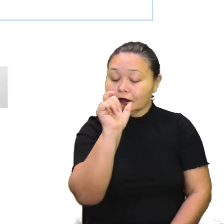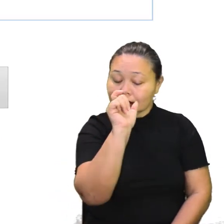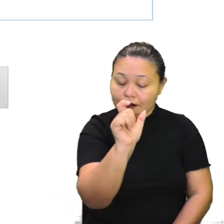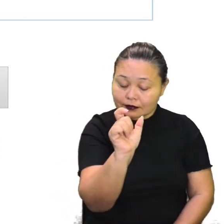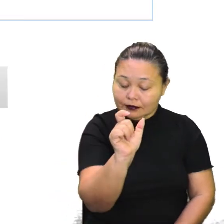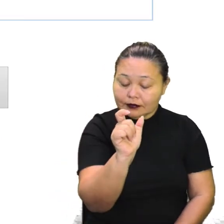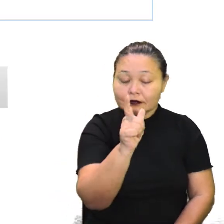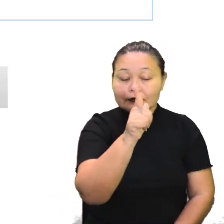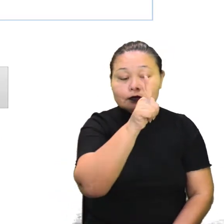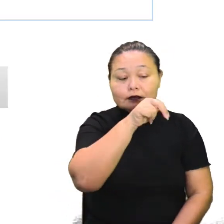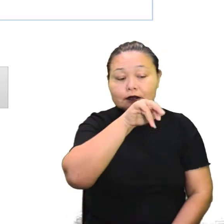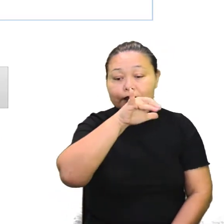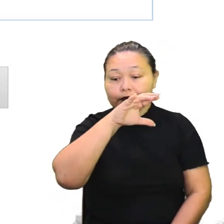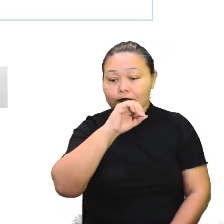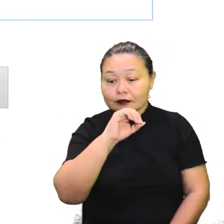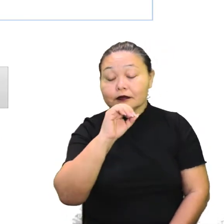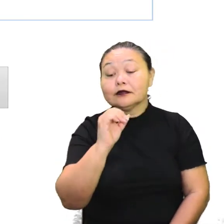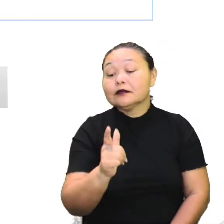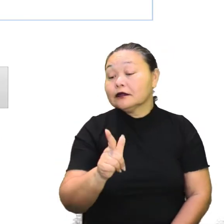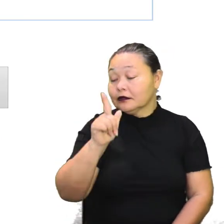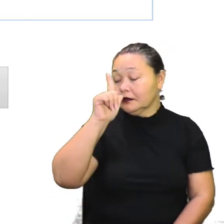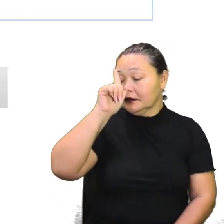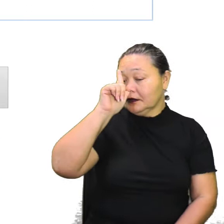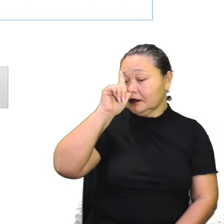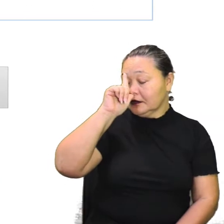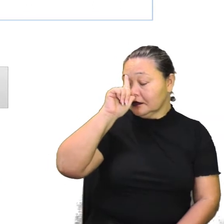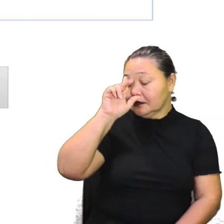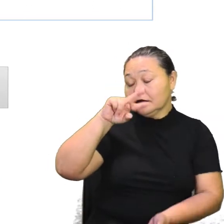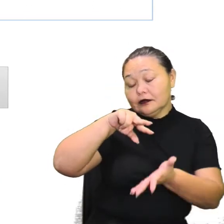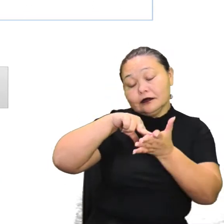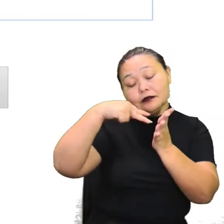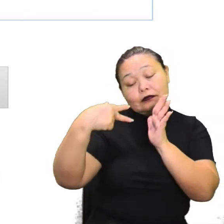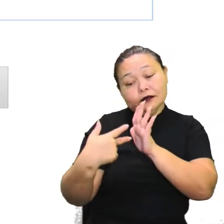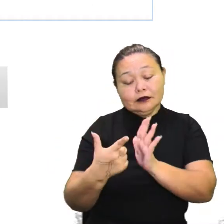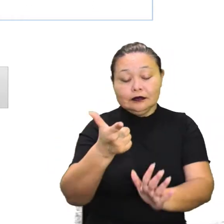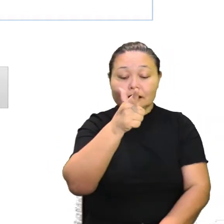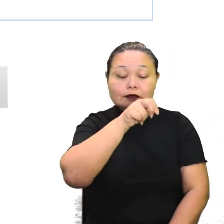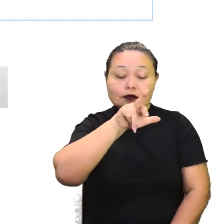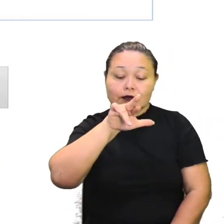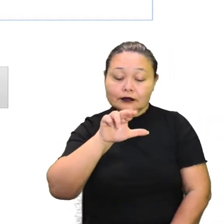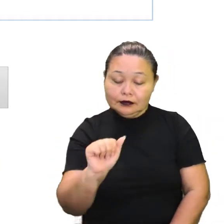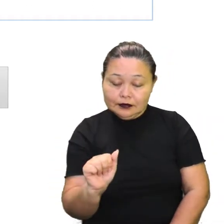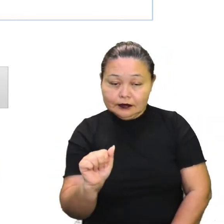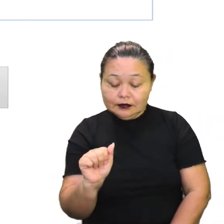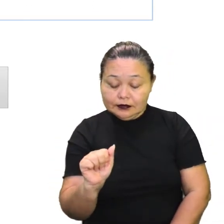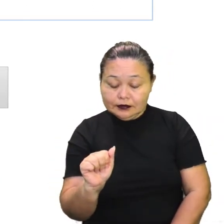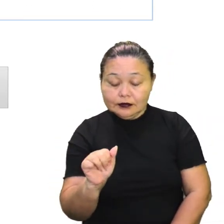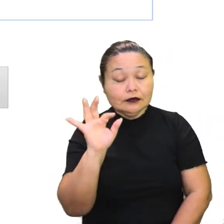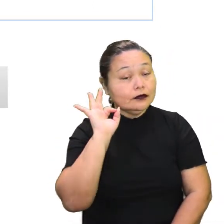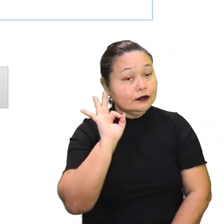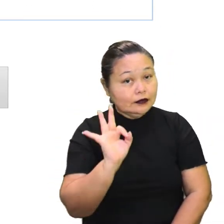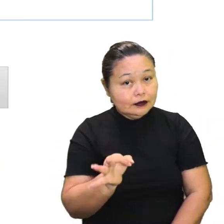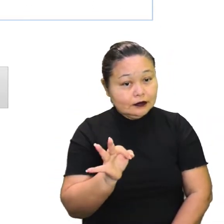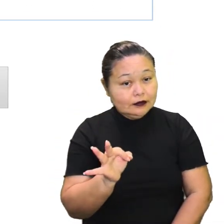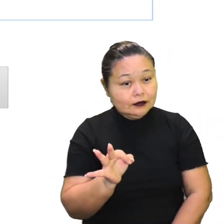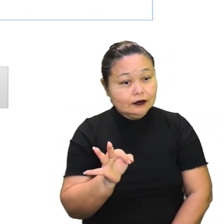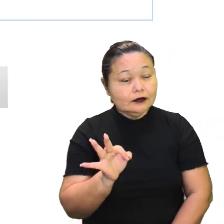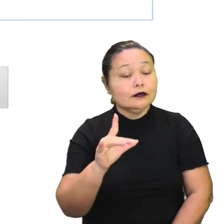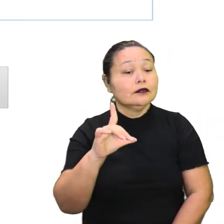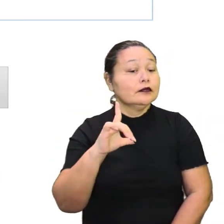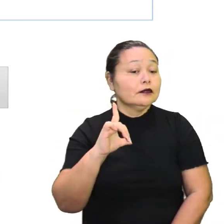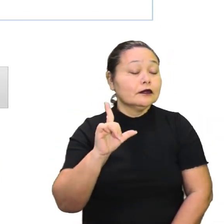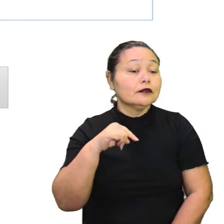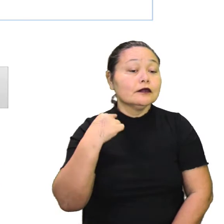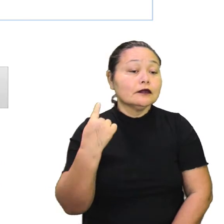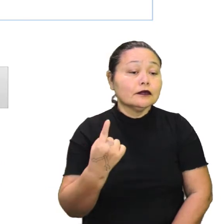esse termo lírico, ele é do latim, que significa lira, certo? Então,